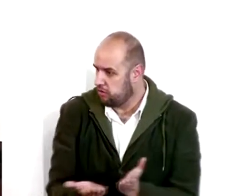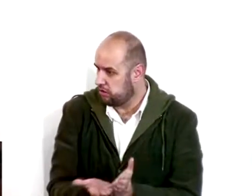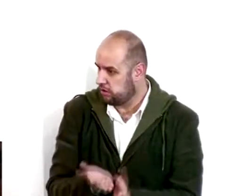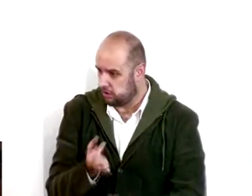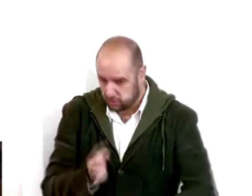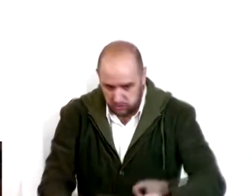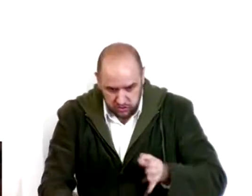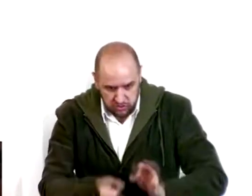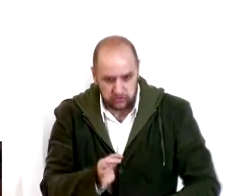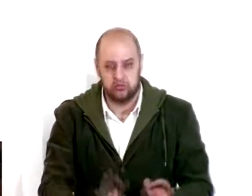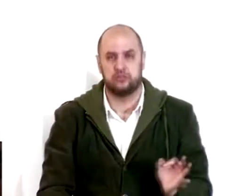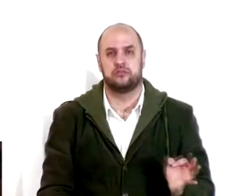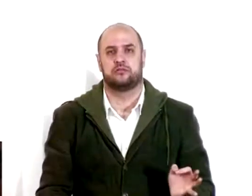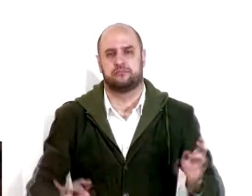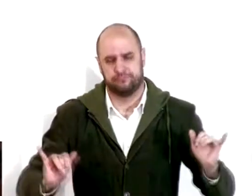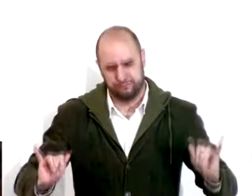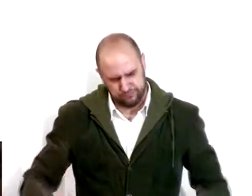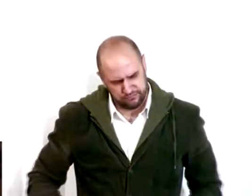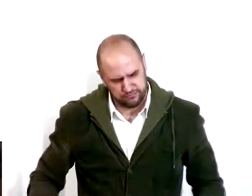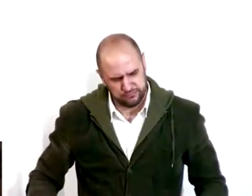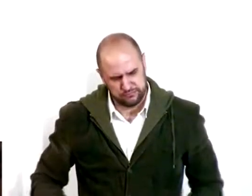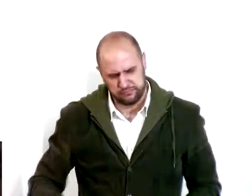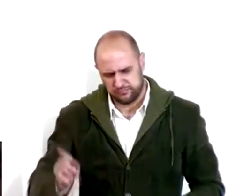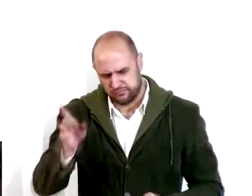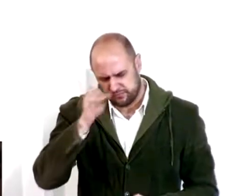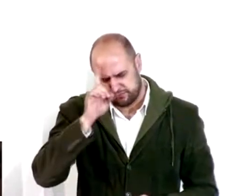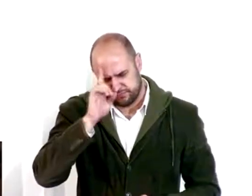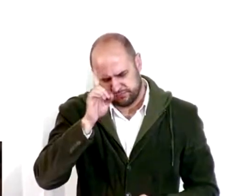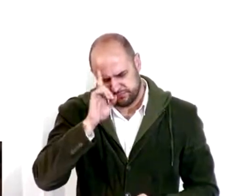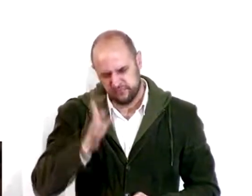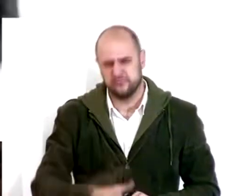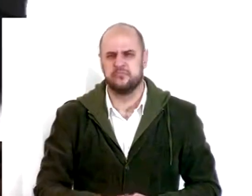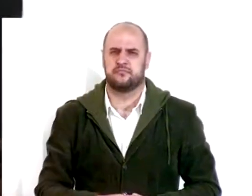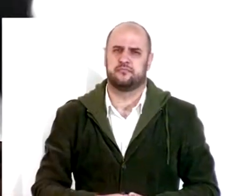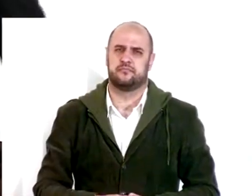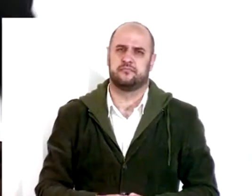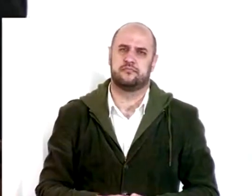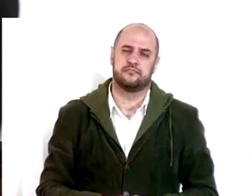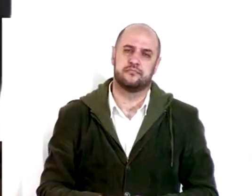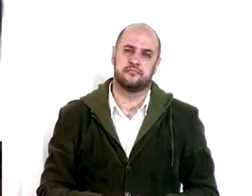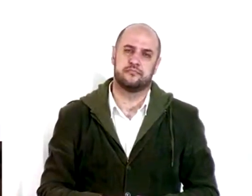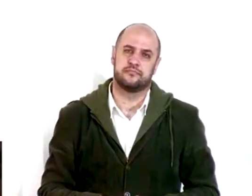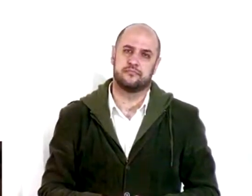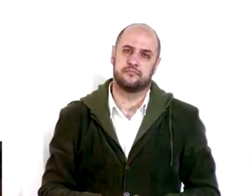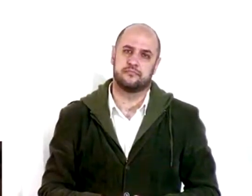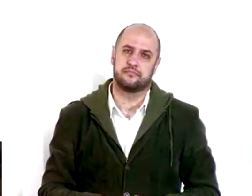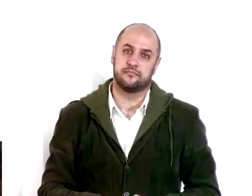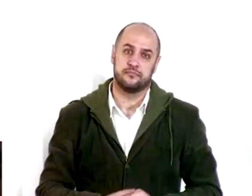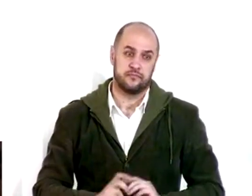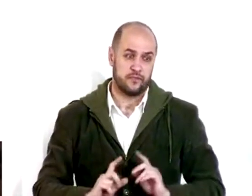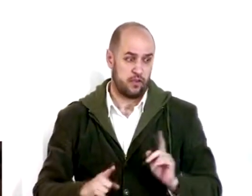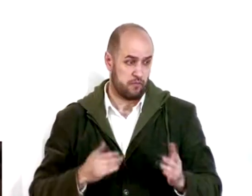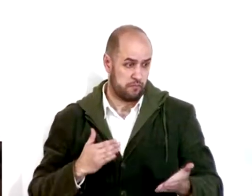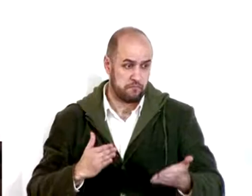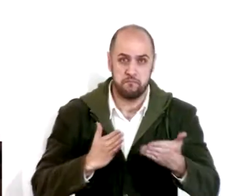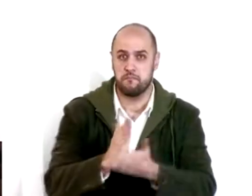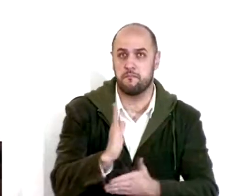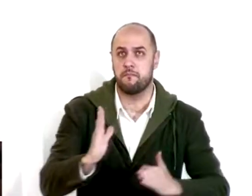justo, padecendo a cada dia. Até que ele entra na casa do Senhor para